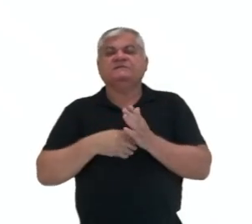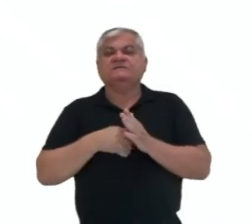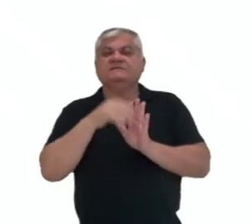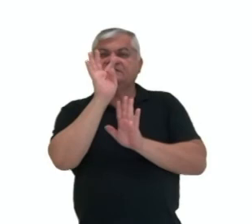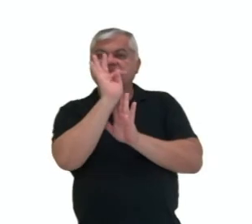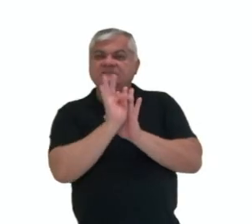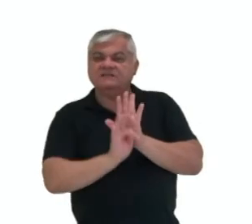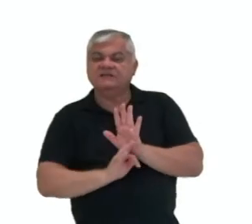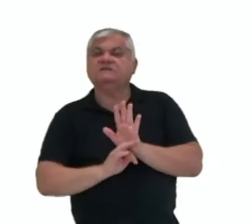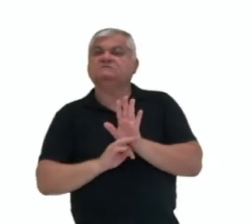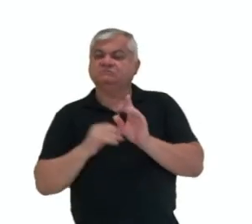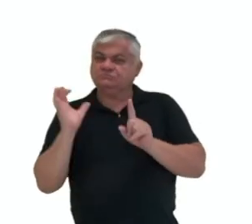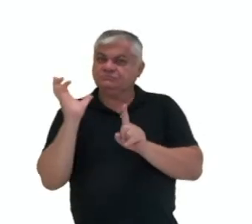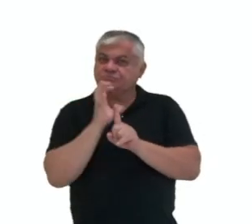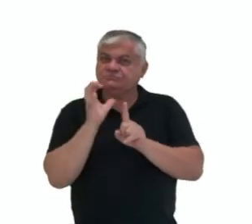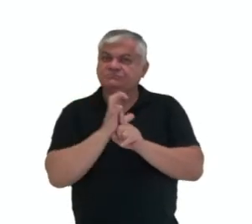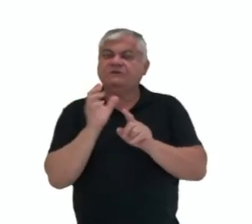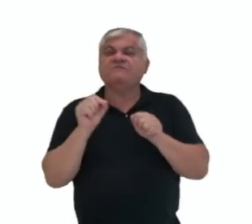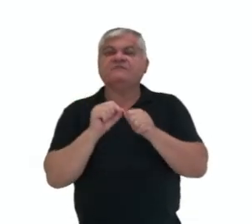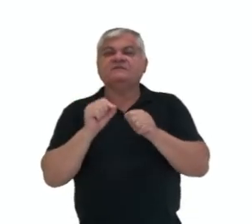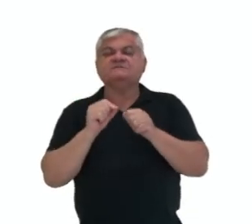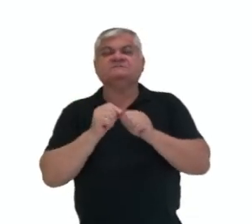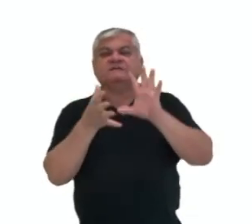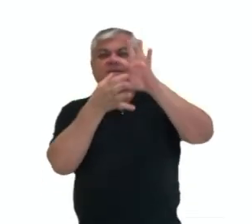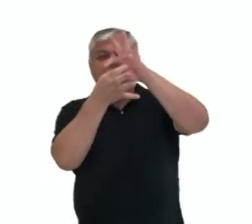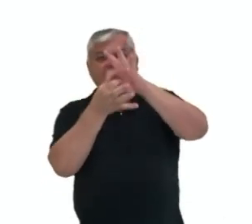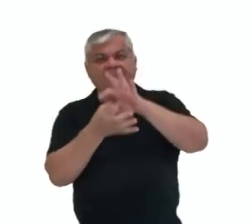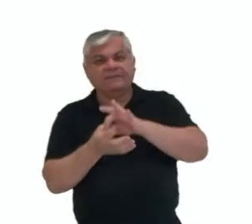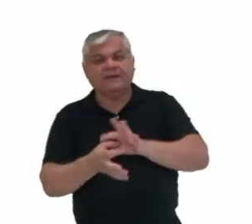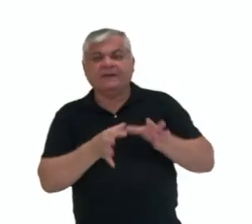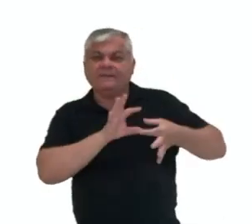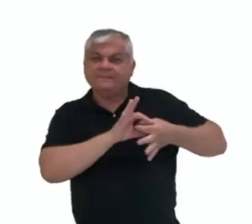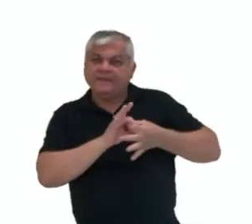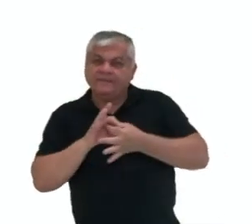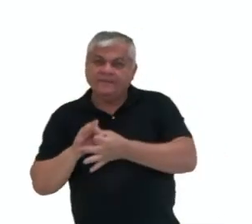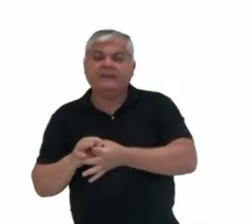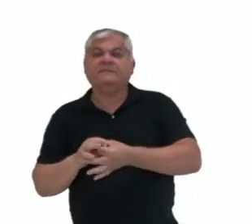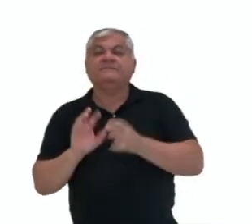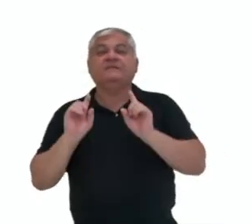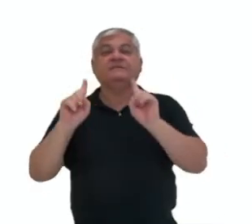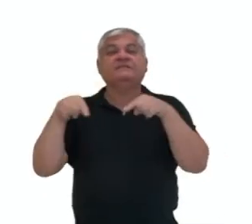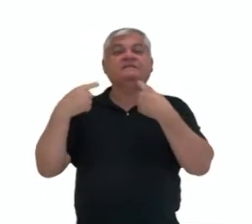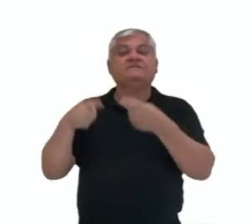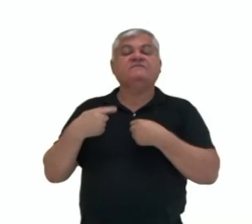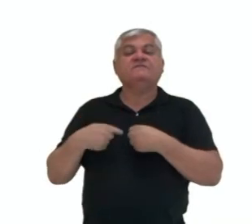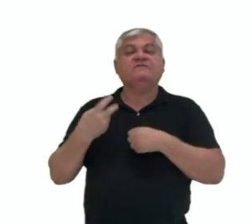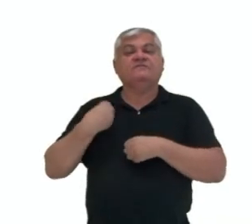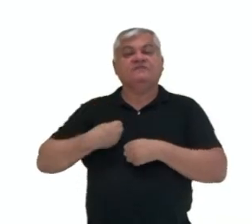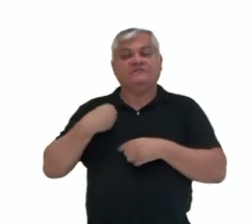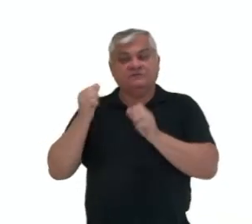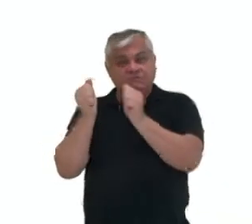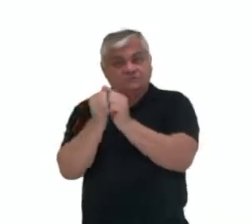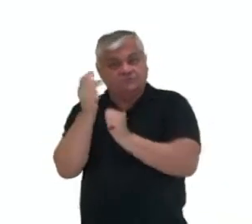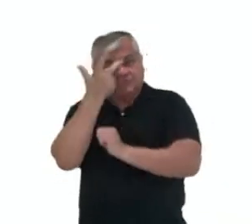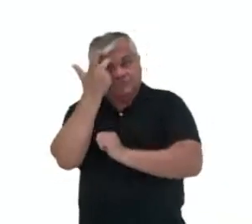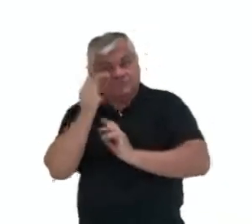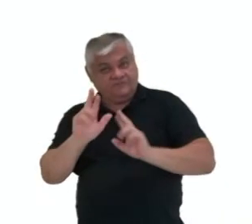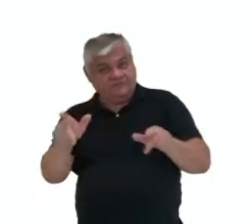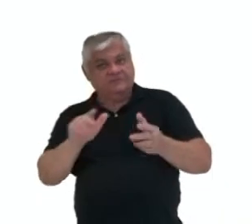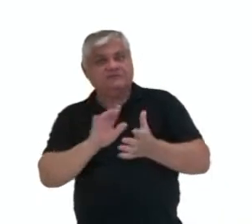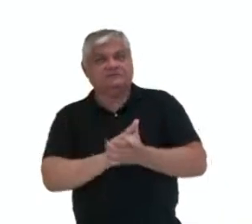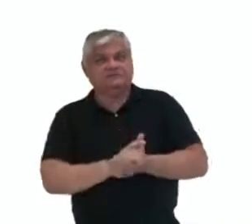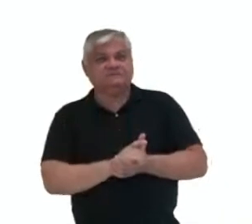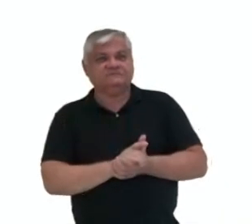para a construção de um texto dissertativo argumentativo sobre o desafio de se conviver com as diferenças.